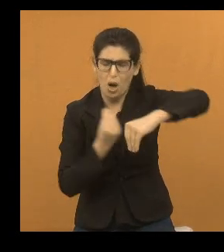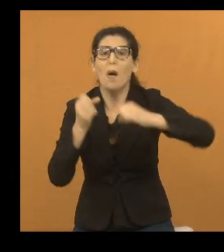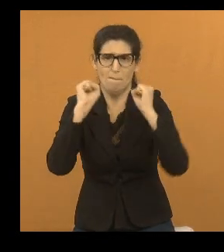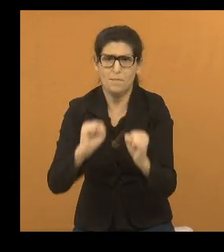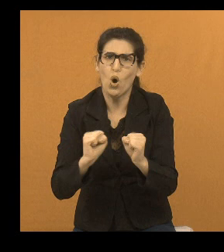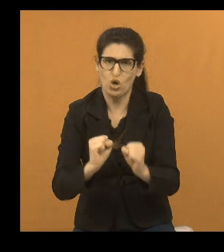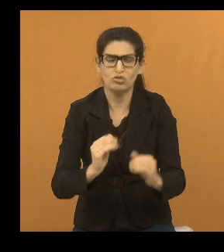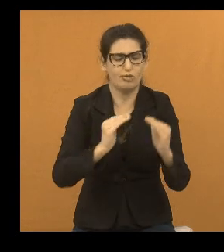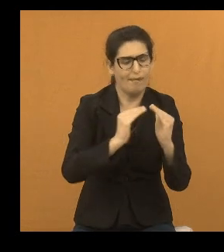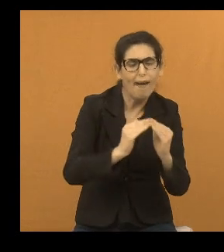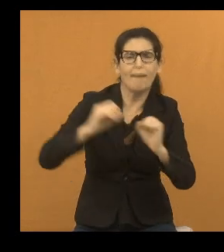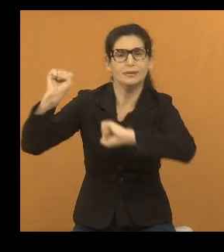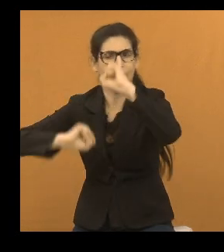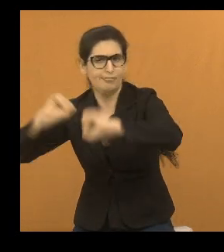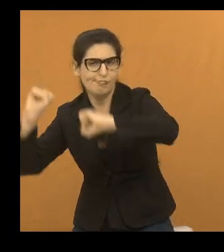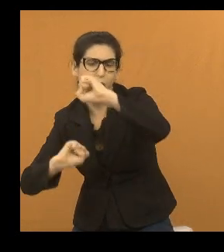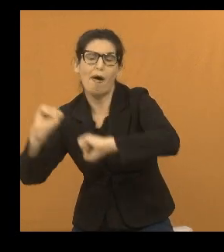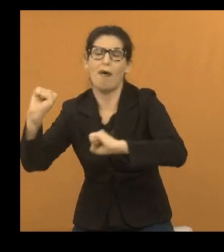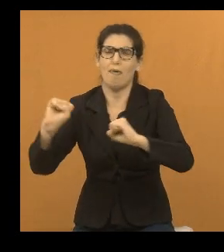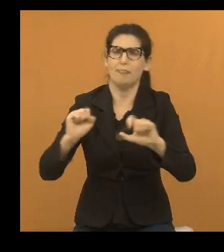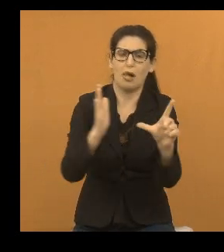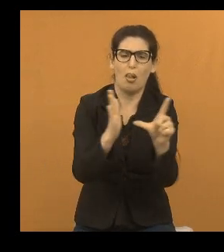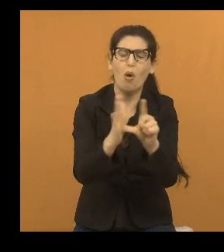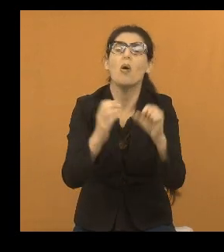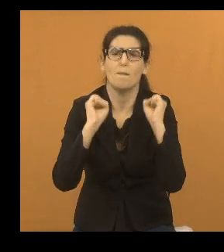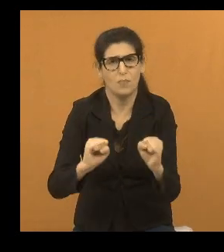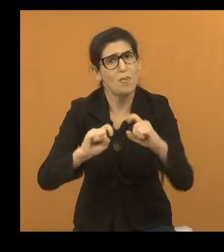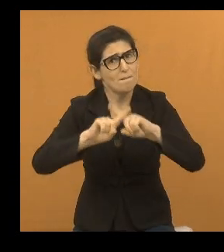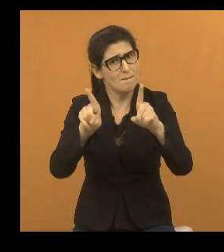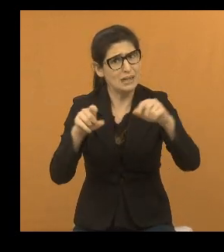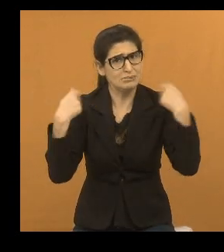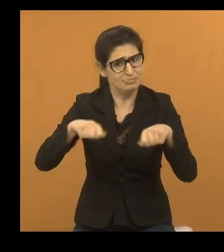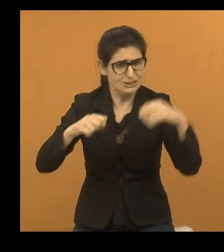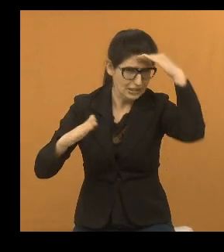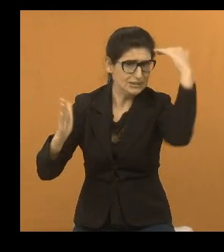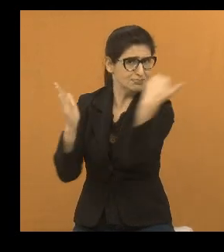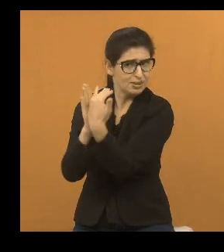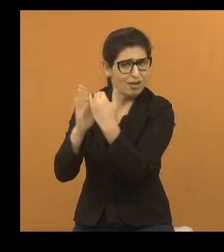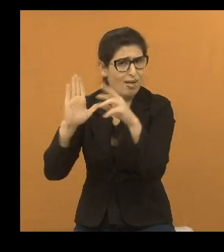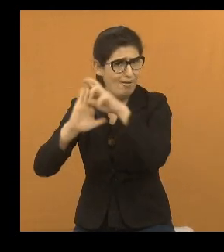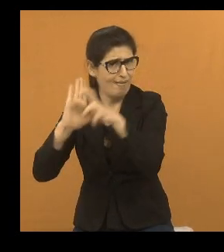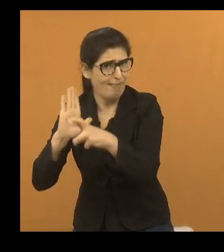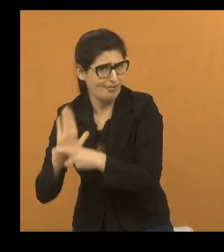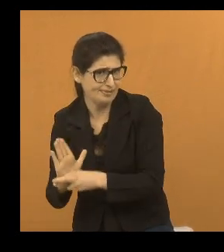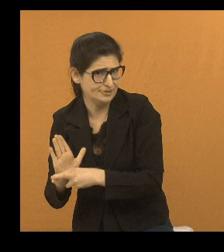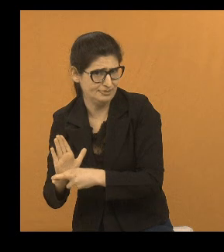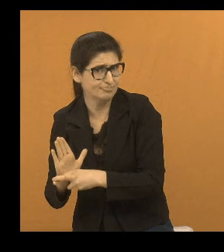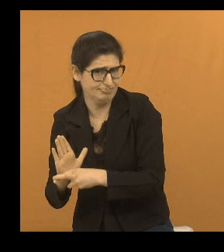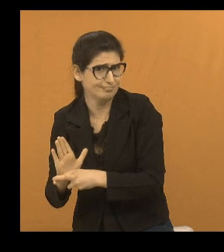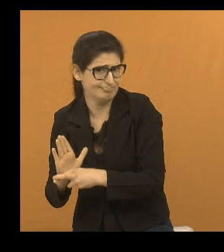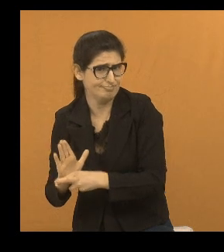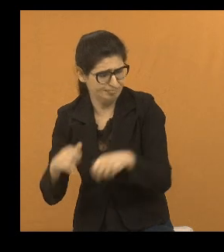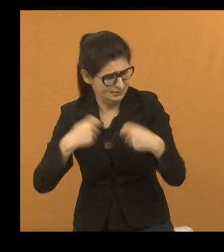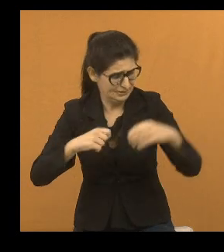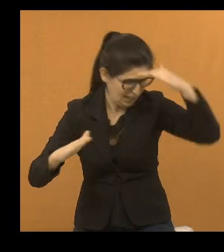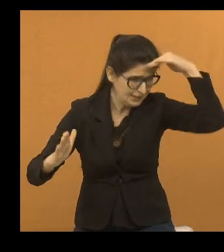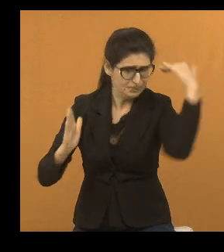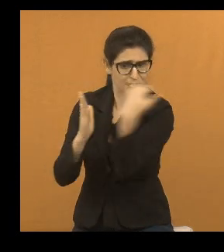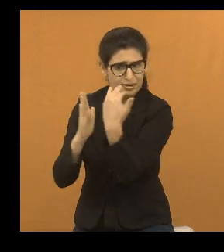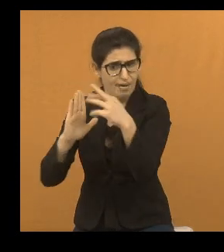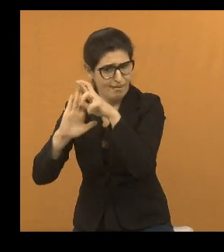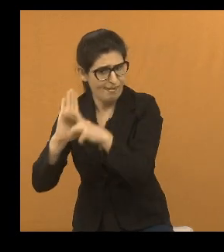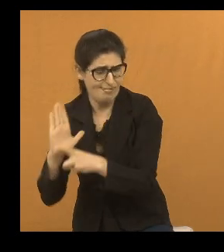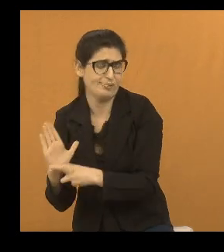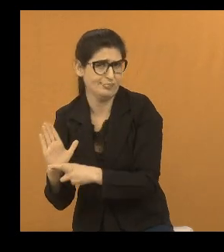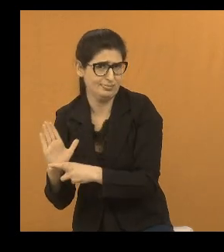conflitos que já existem hoje. Os locais indicados para uso misto foram apontados considerando as ocupações já